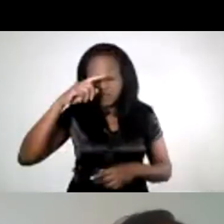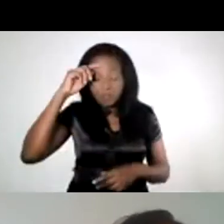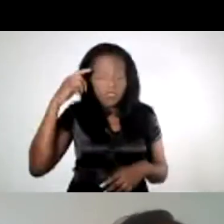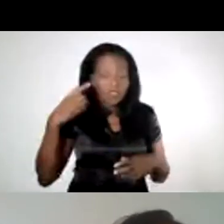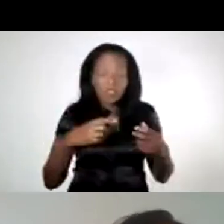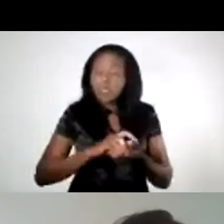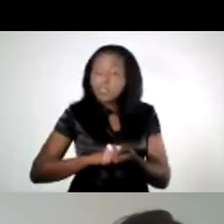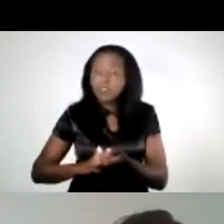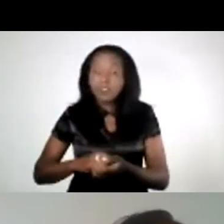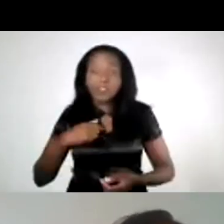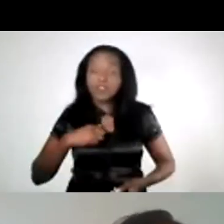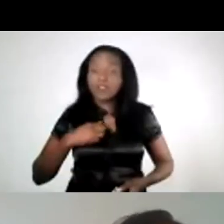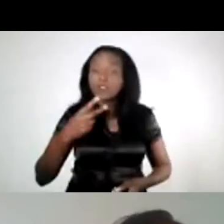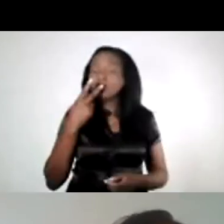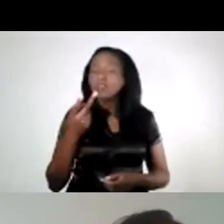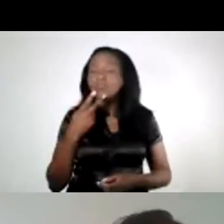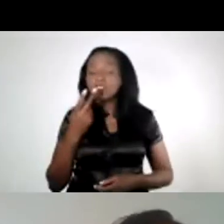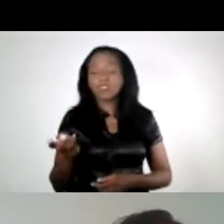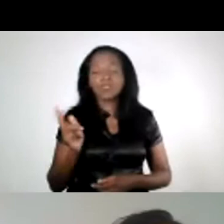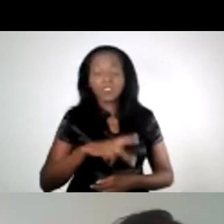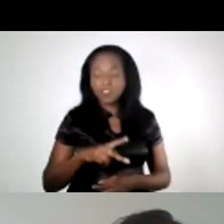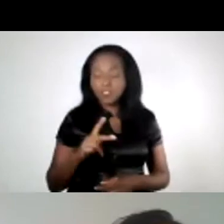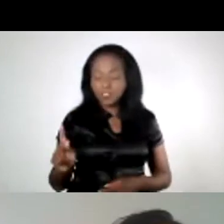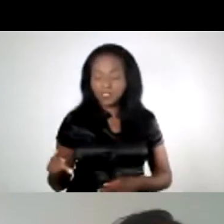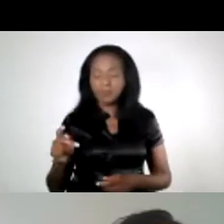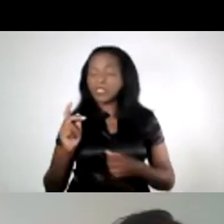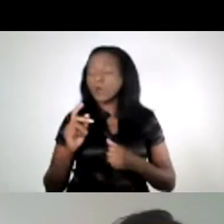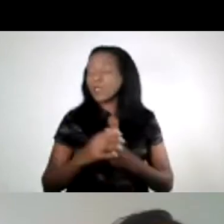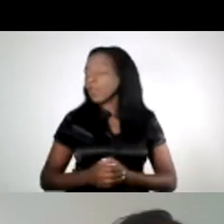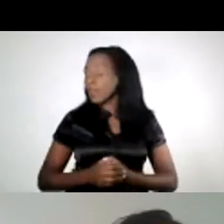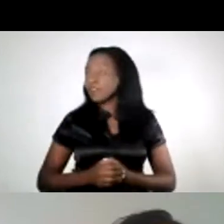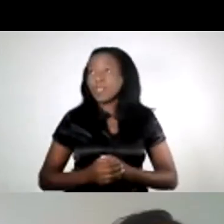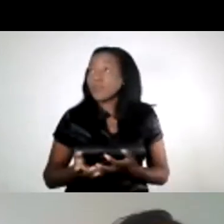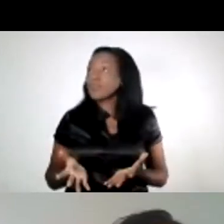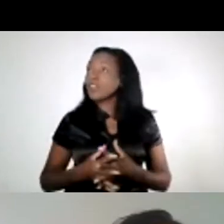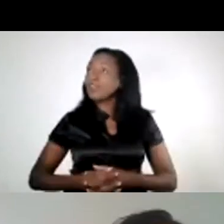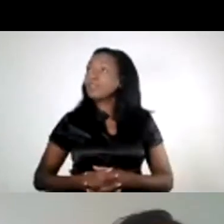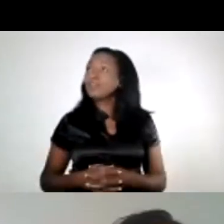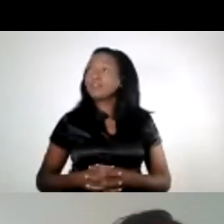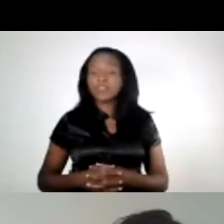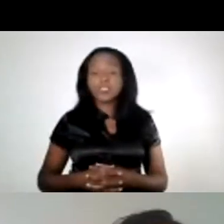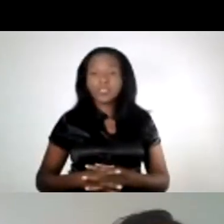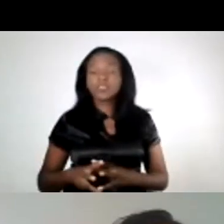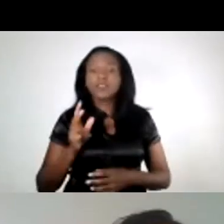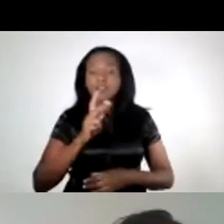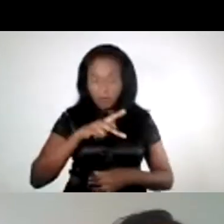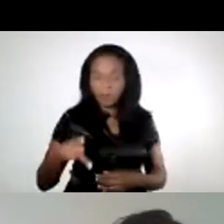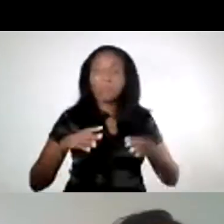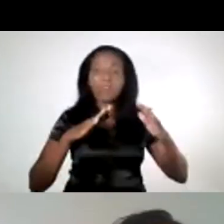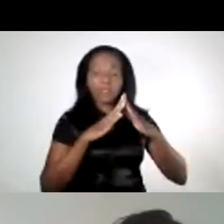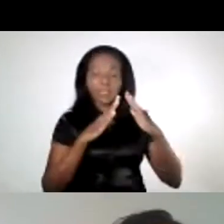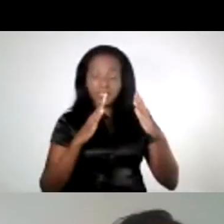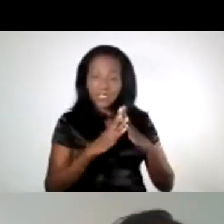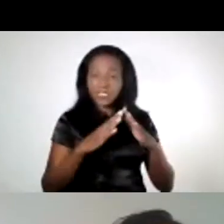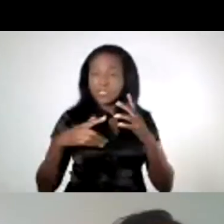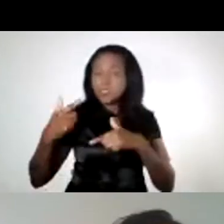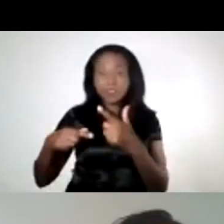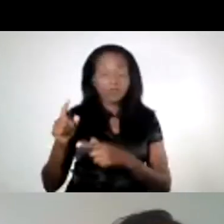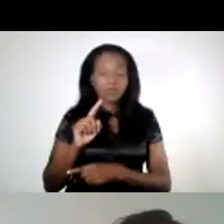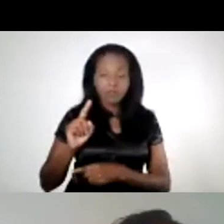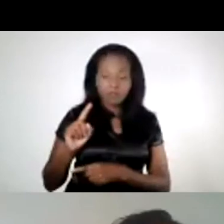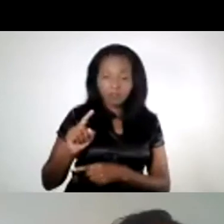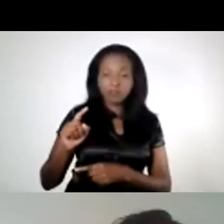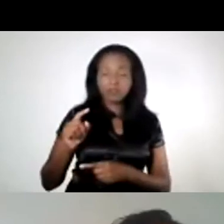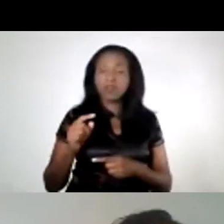agora enquanto professora, né? Assim, da demanda de atividade. Às vezes as pessoas acham que o professor está em casa, não está trabalhando, mas assim, é